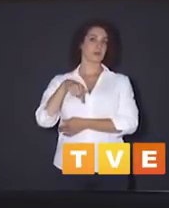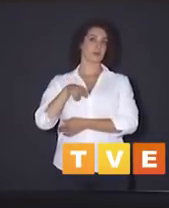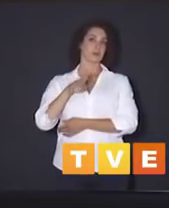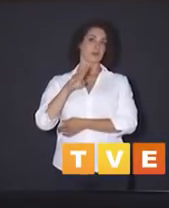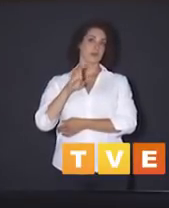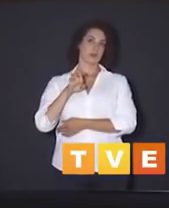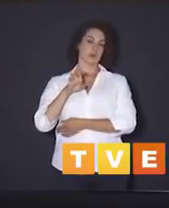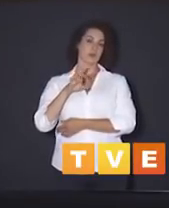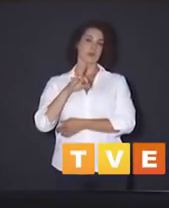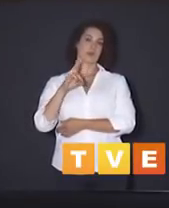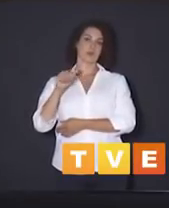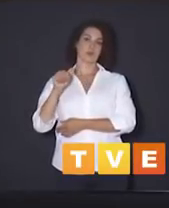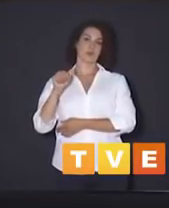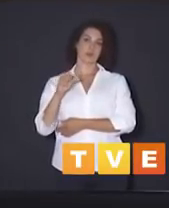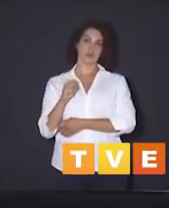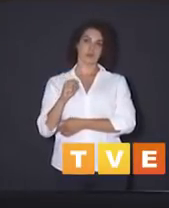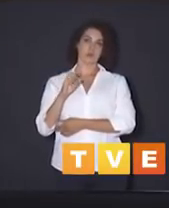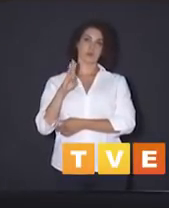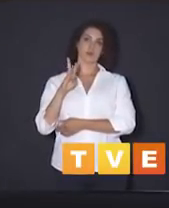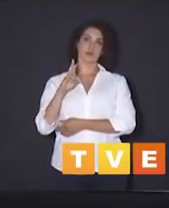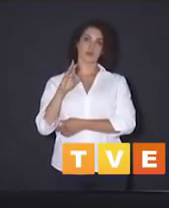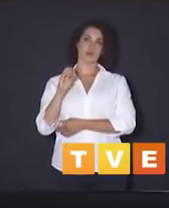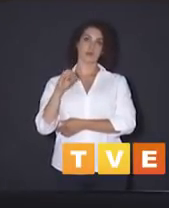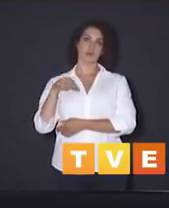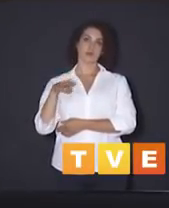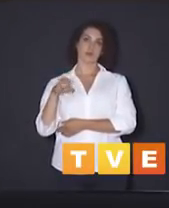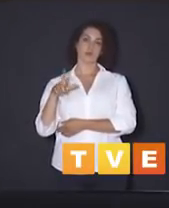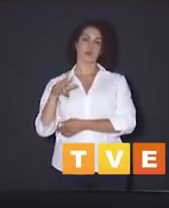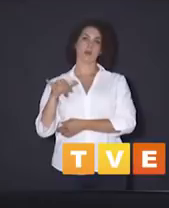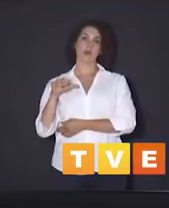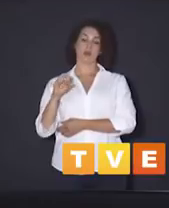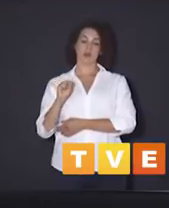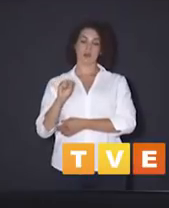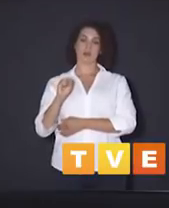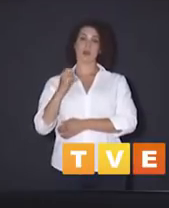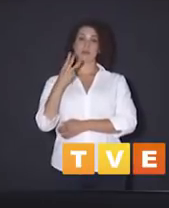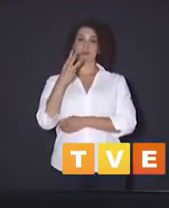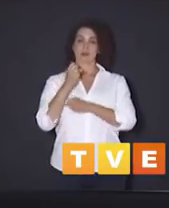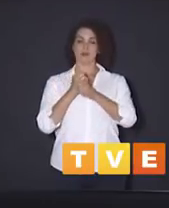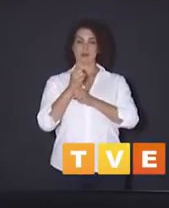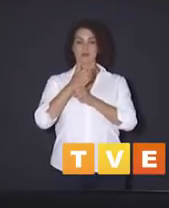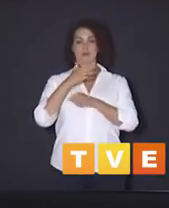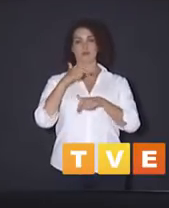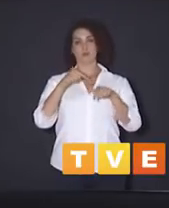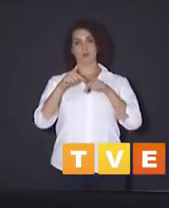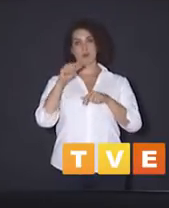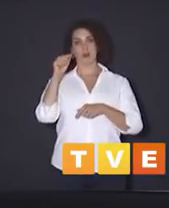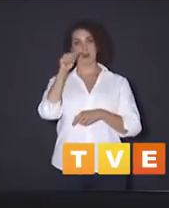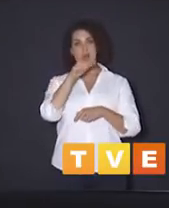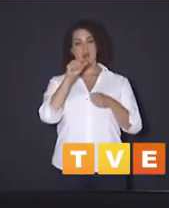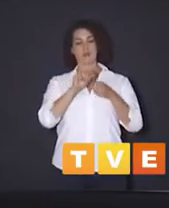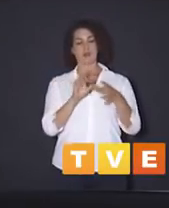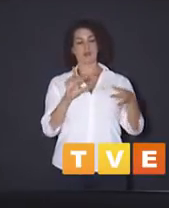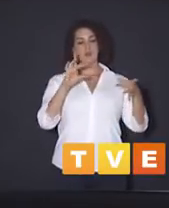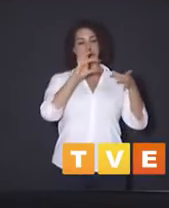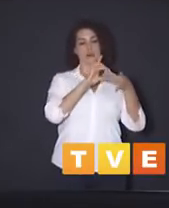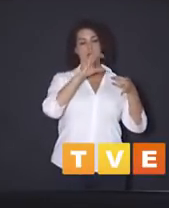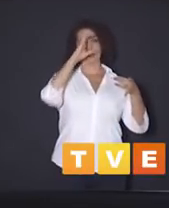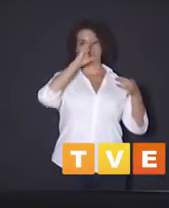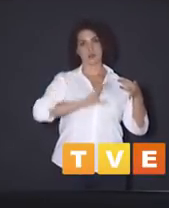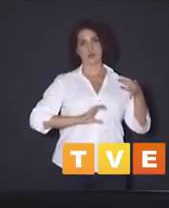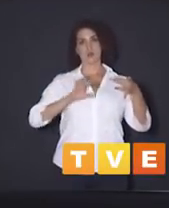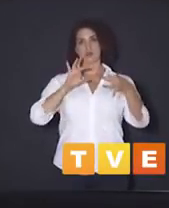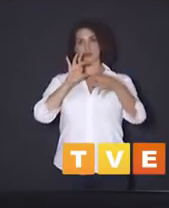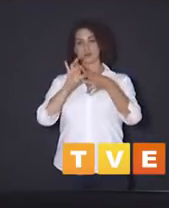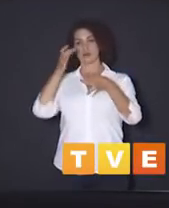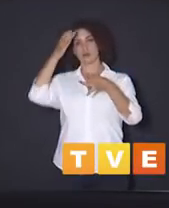síria o porto de três anos em que se fez e integração cidadã integração cultural e integração